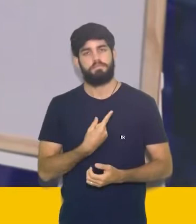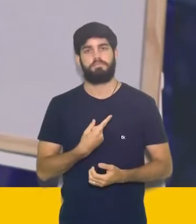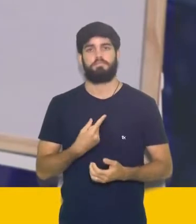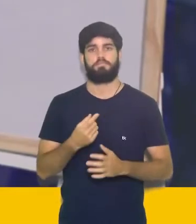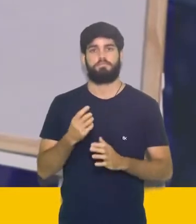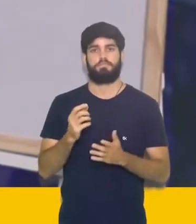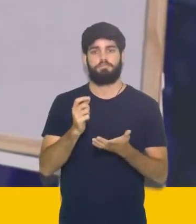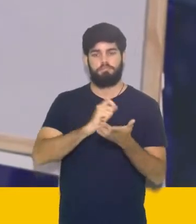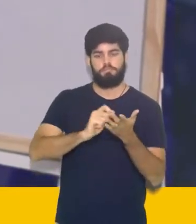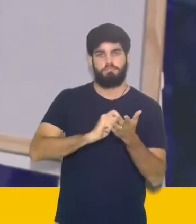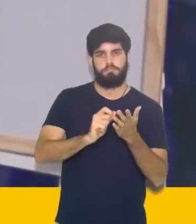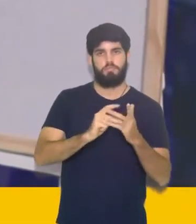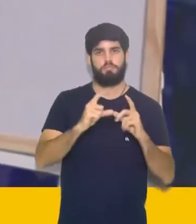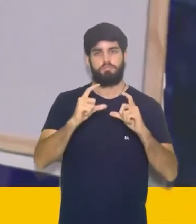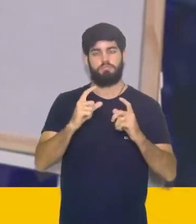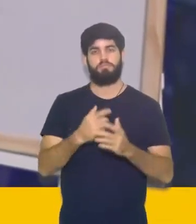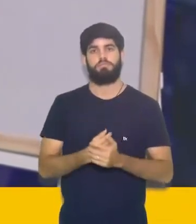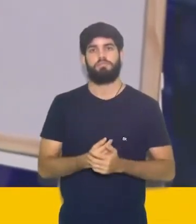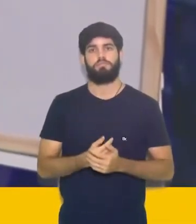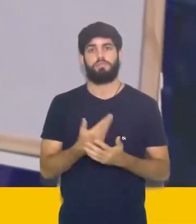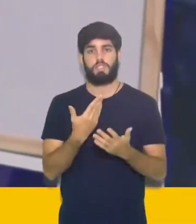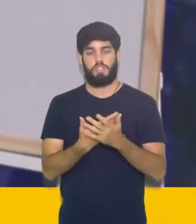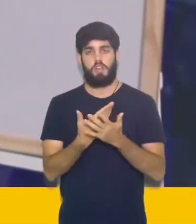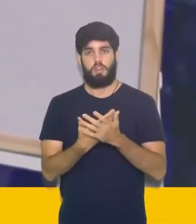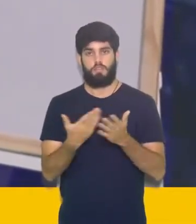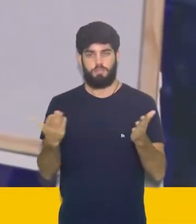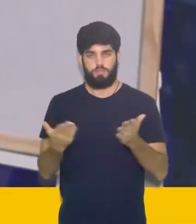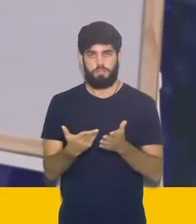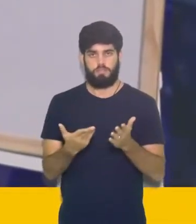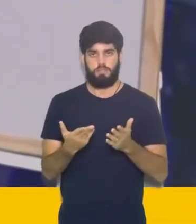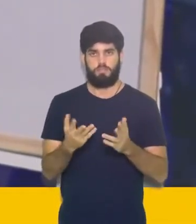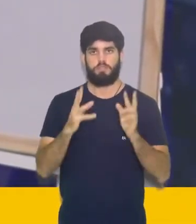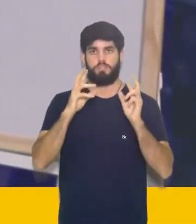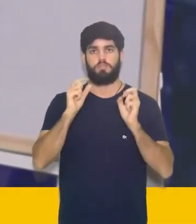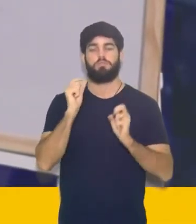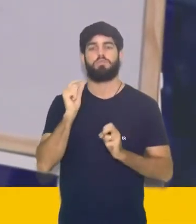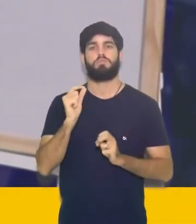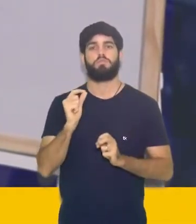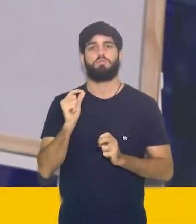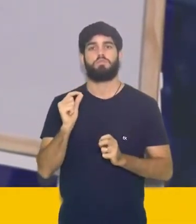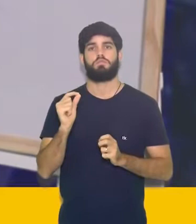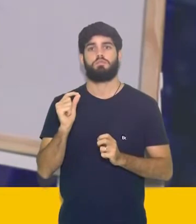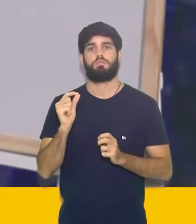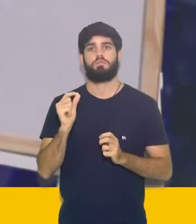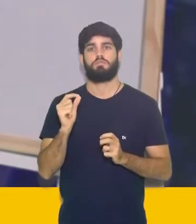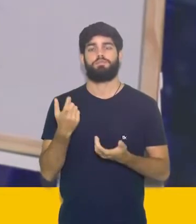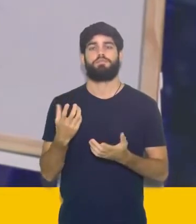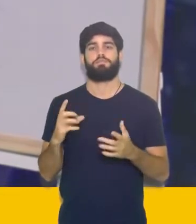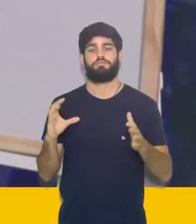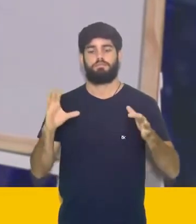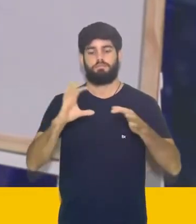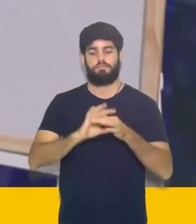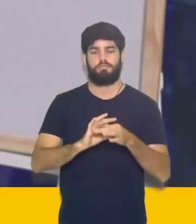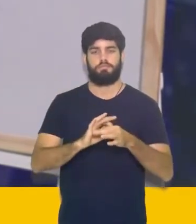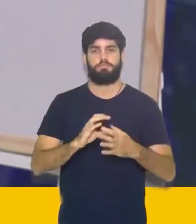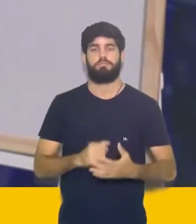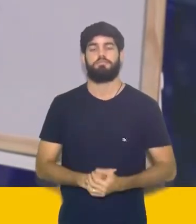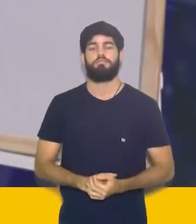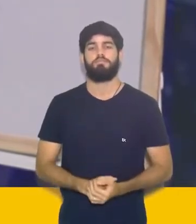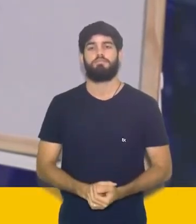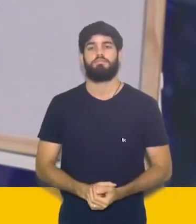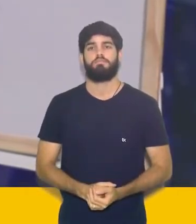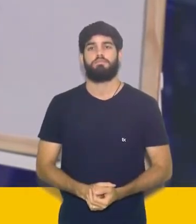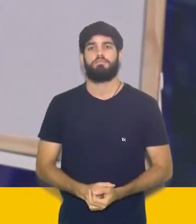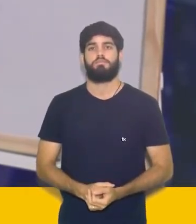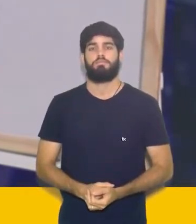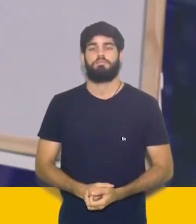escreva um parágrafo sobre isso. Então, a aula de hoje é sobre conexão.